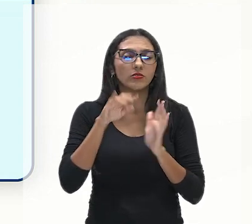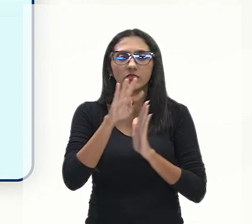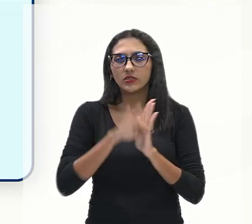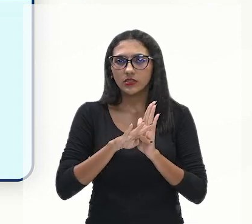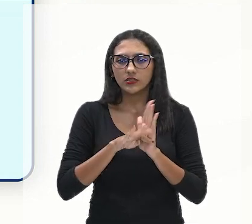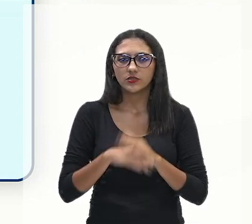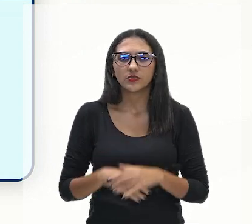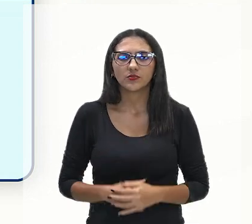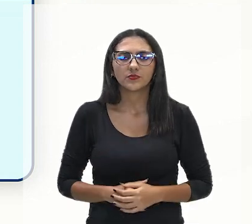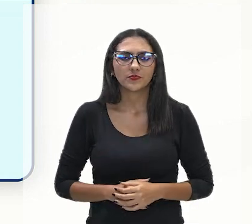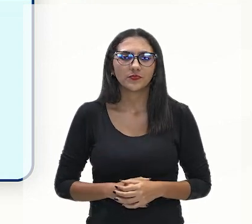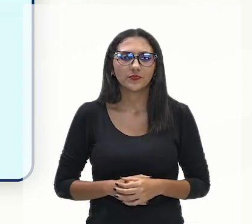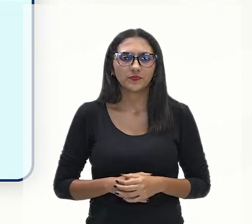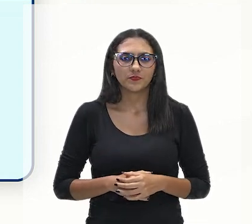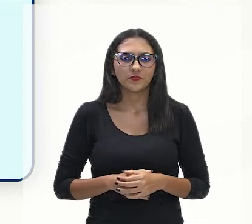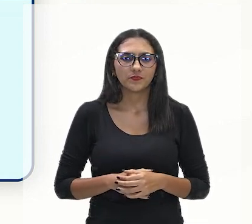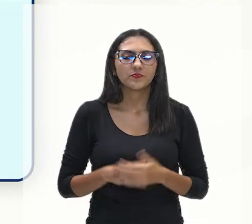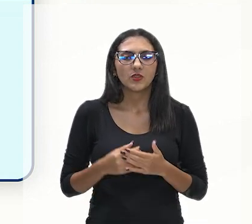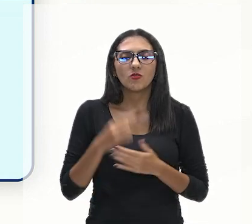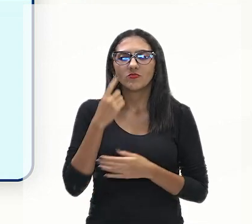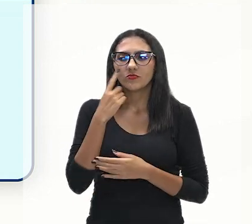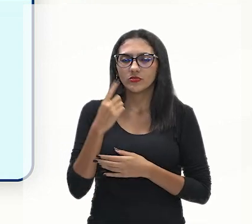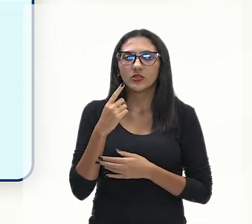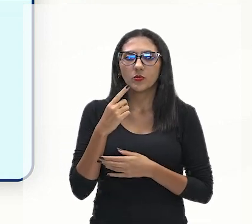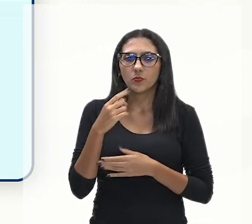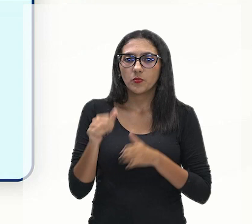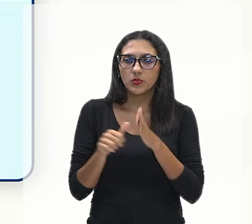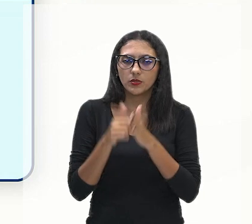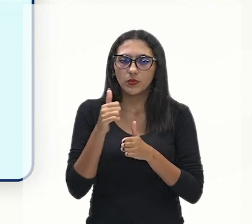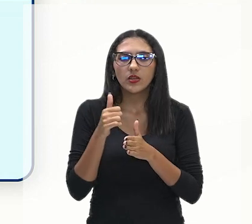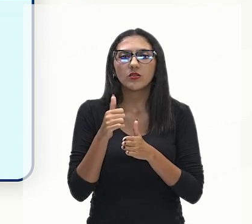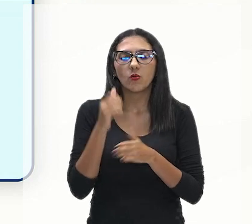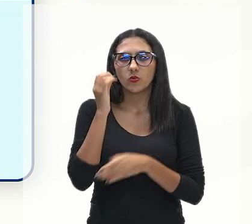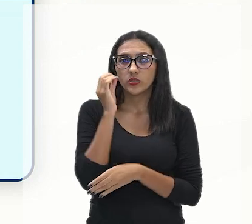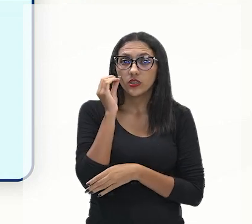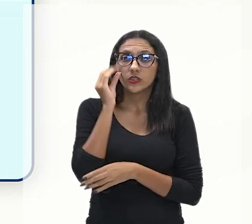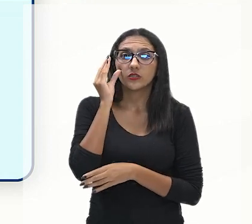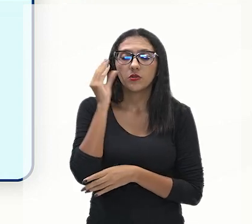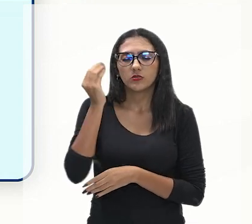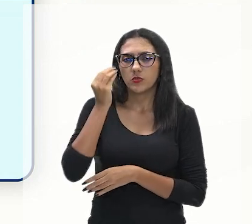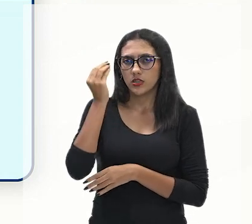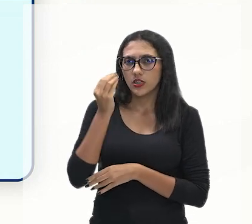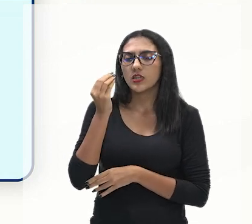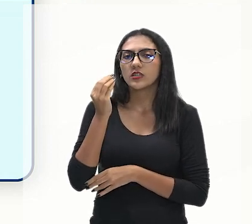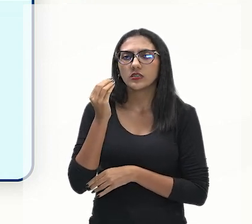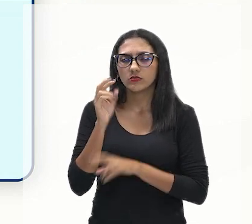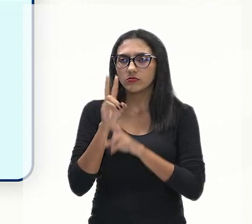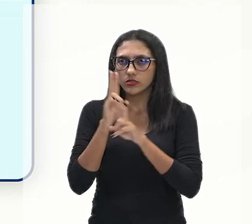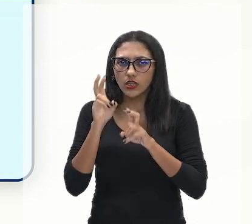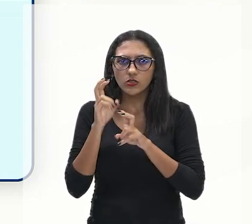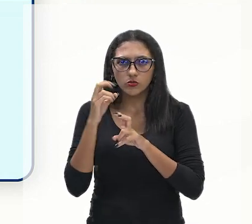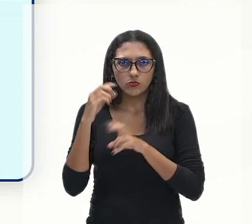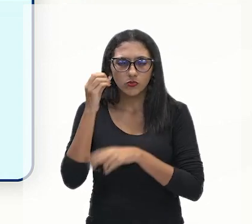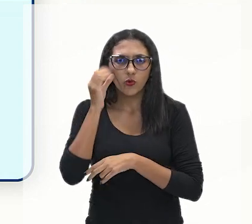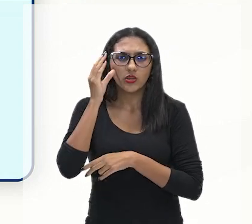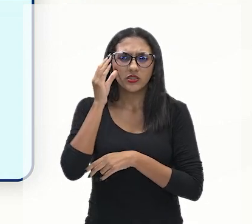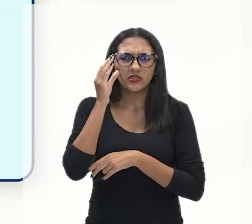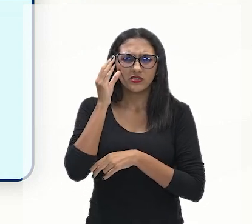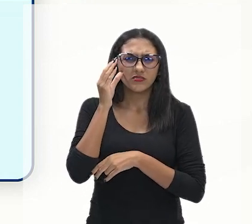vimos aqui o knowledge, que é o conhecimento prévio, tudo aquilo que você já sabe sobre o assunto do